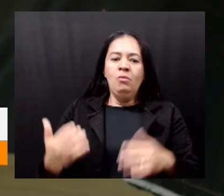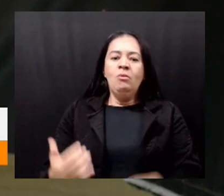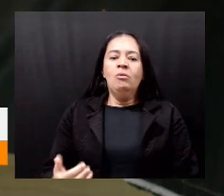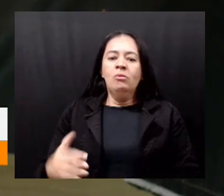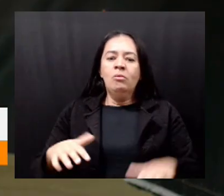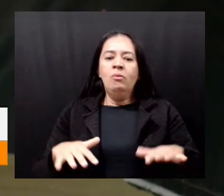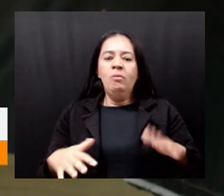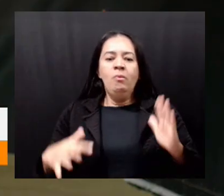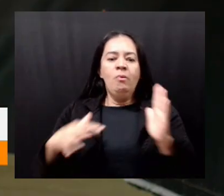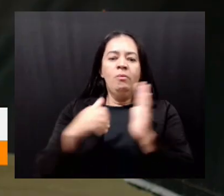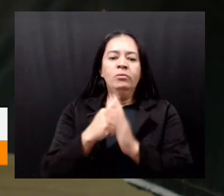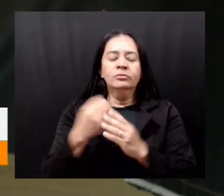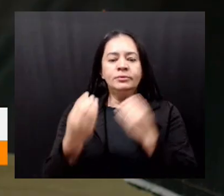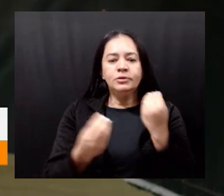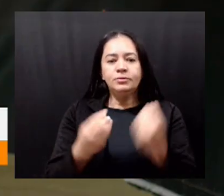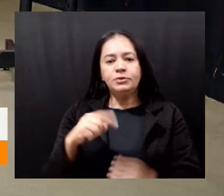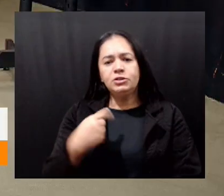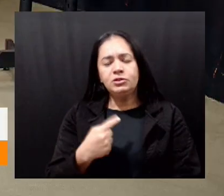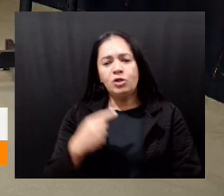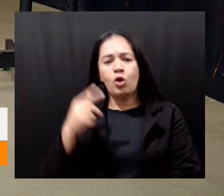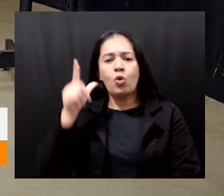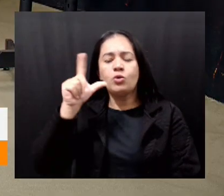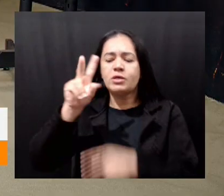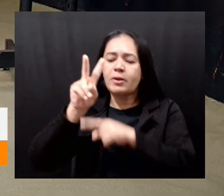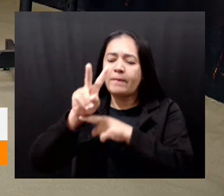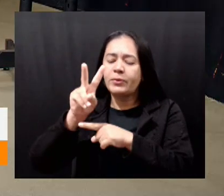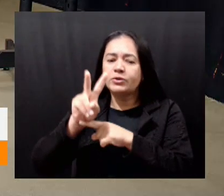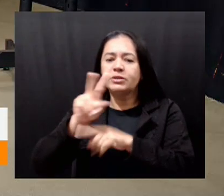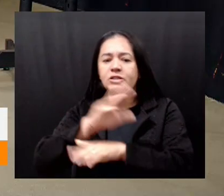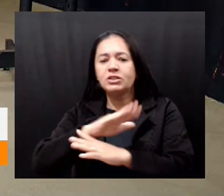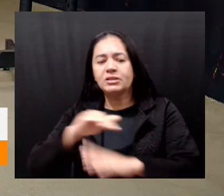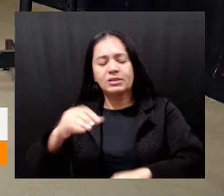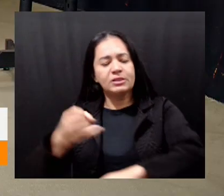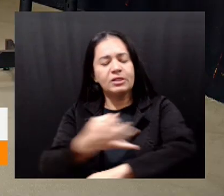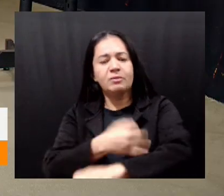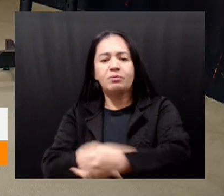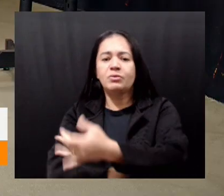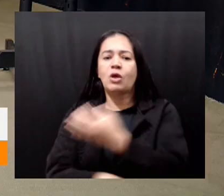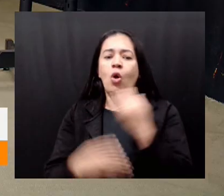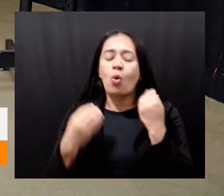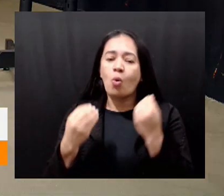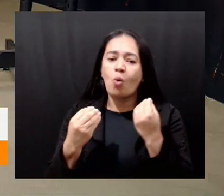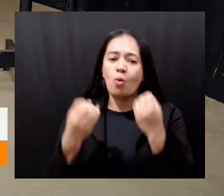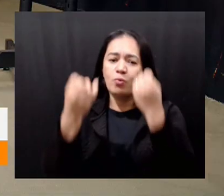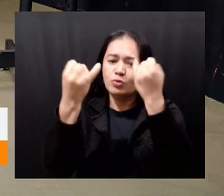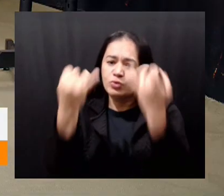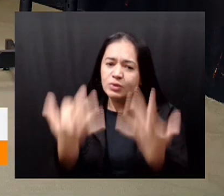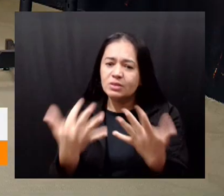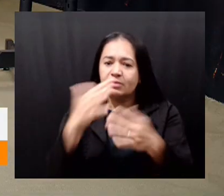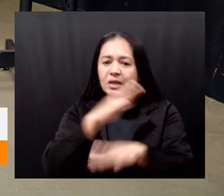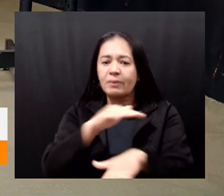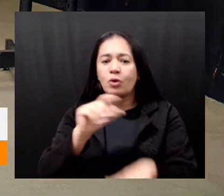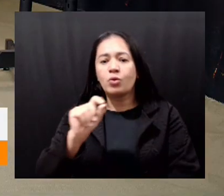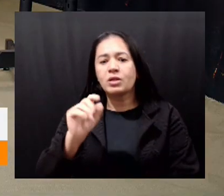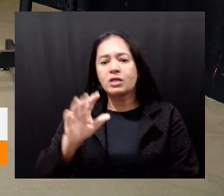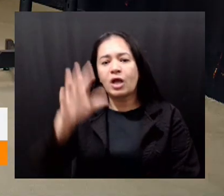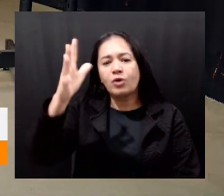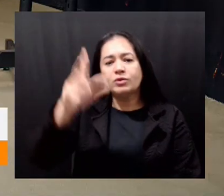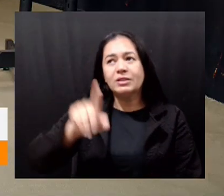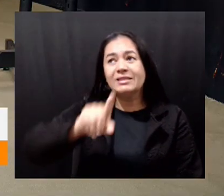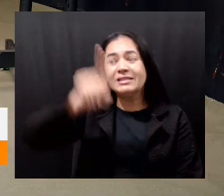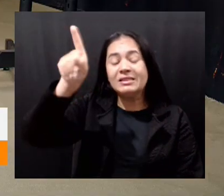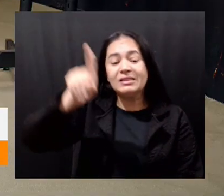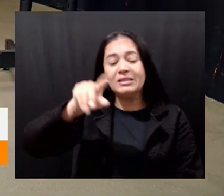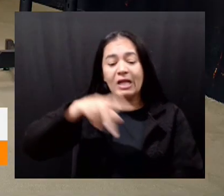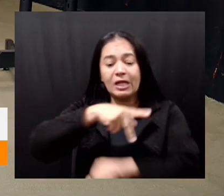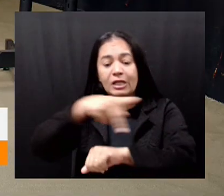pode proteger essas crianças emocionalmente? Como é que a gente vai explicar para uma criança que está acontecendo uma guerra lá do outro lado do mundo, e